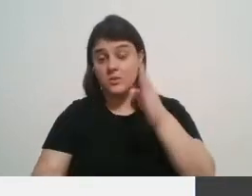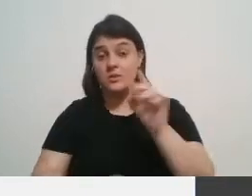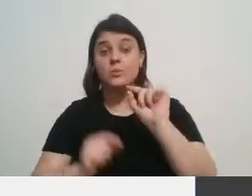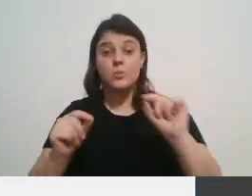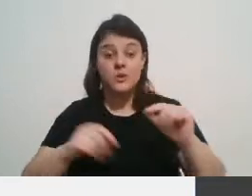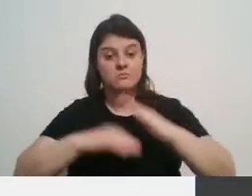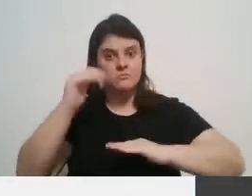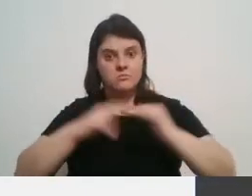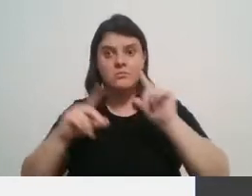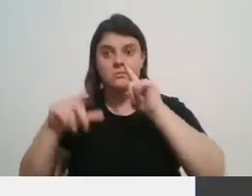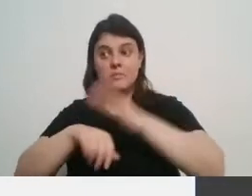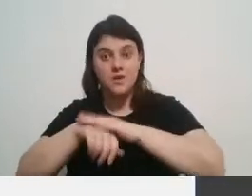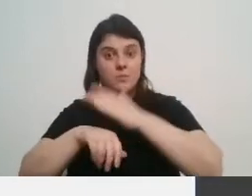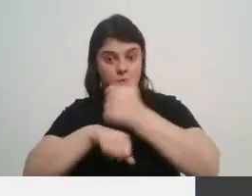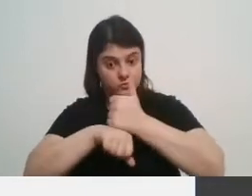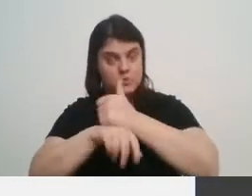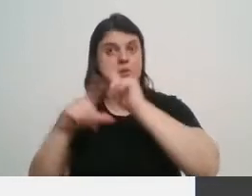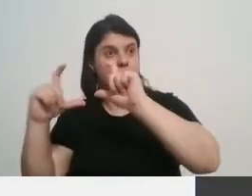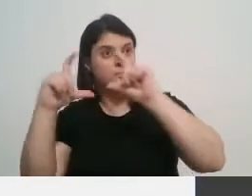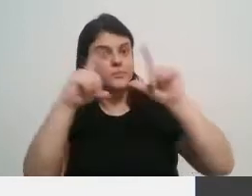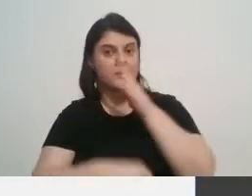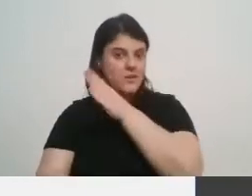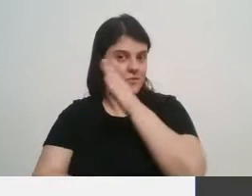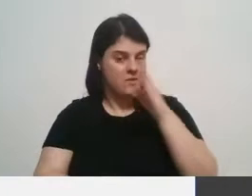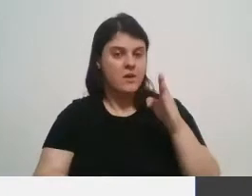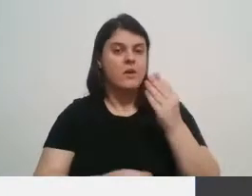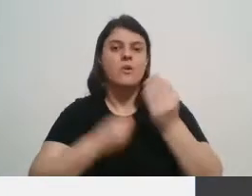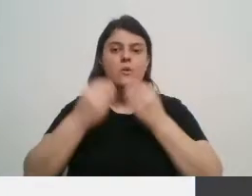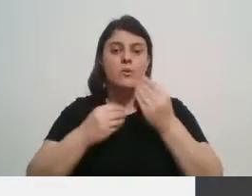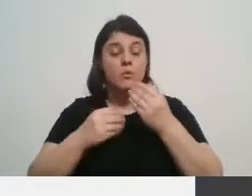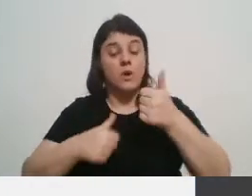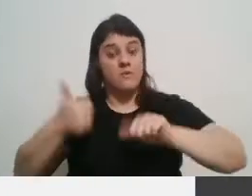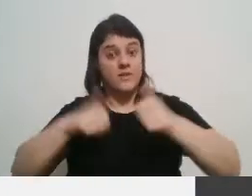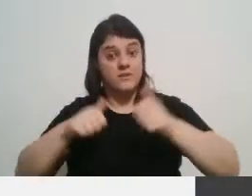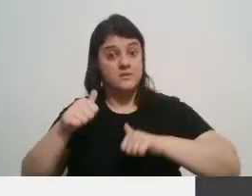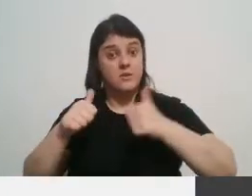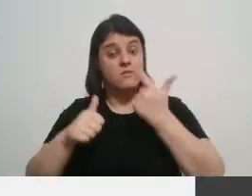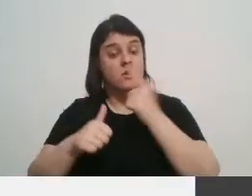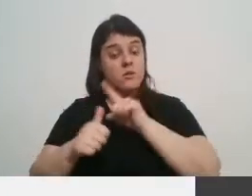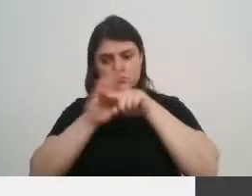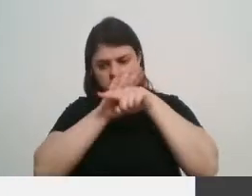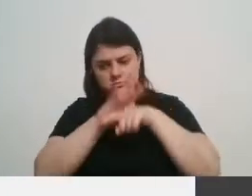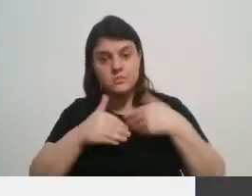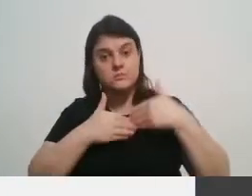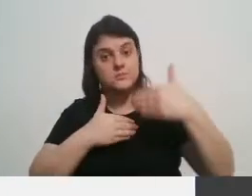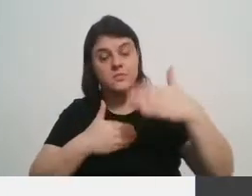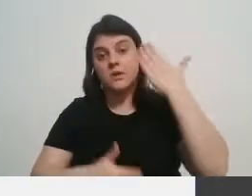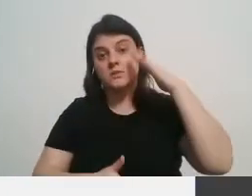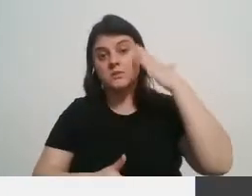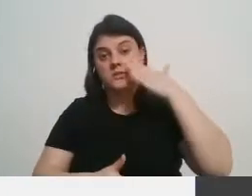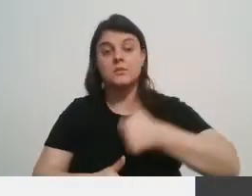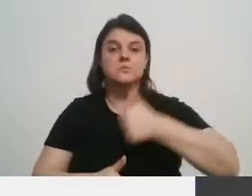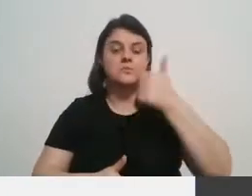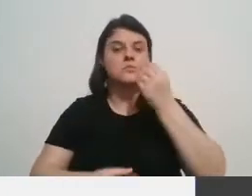dos fotógrafos. Ou seja, a avaliação arquivística vai nos permitir avançar, entender a organicidade